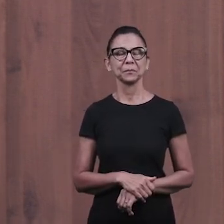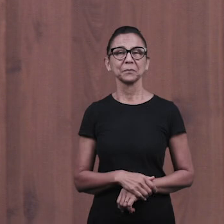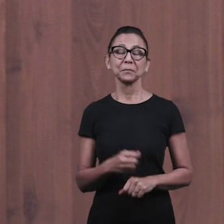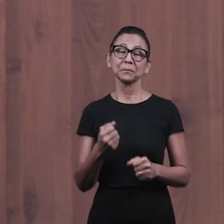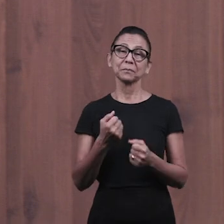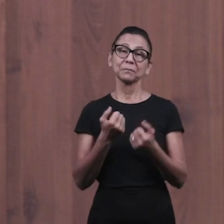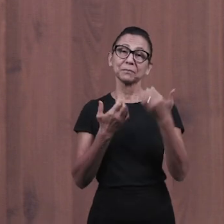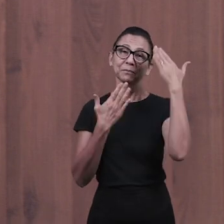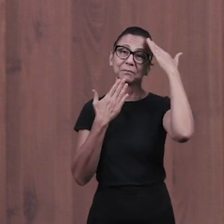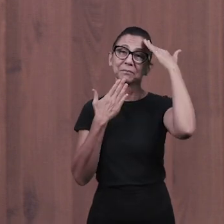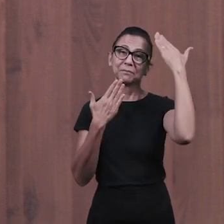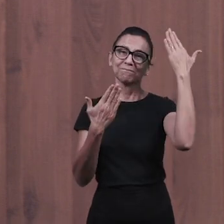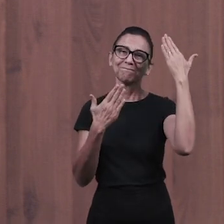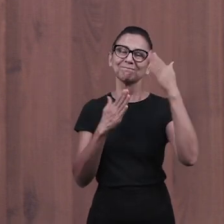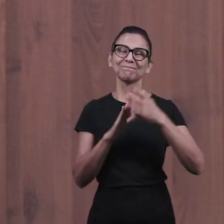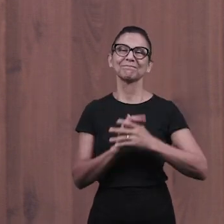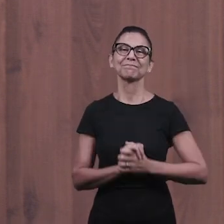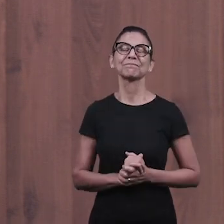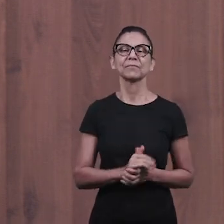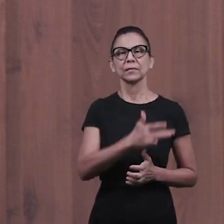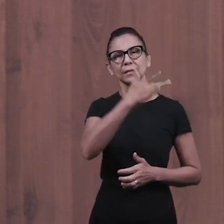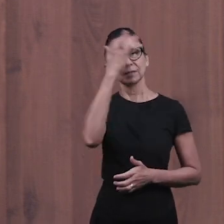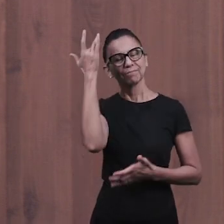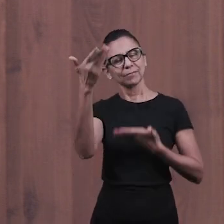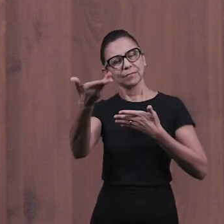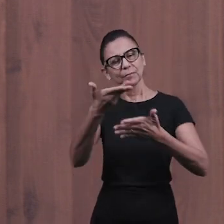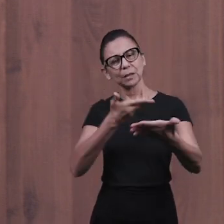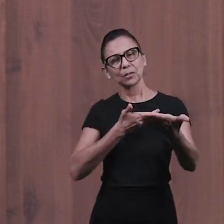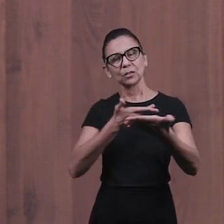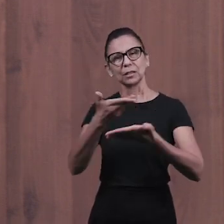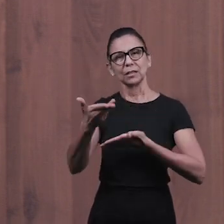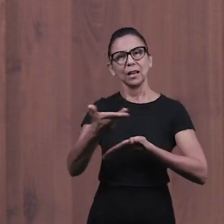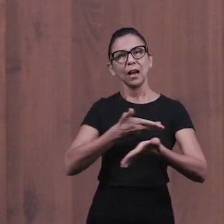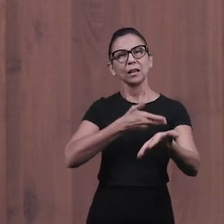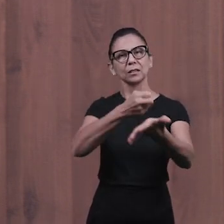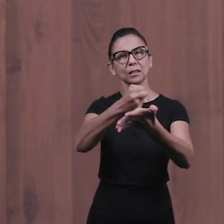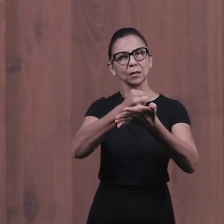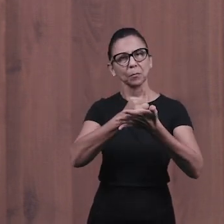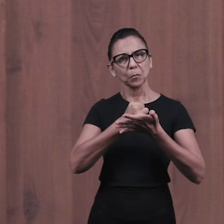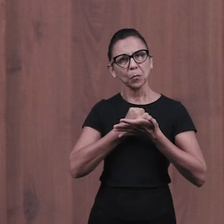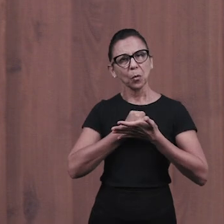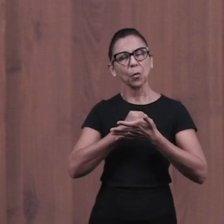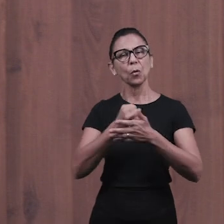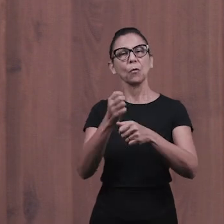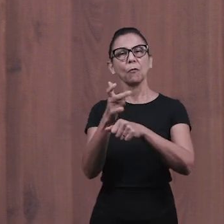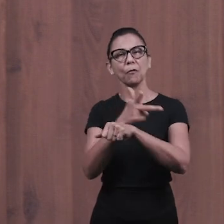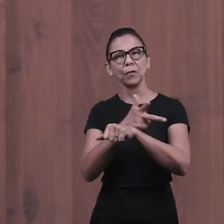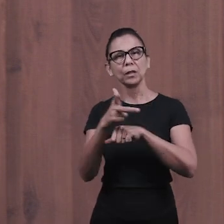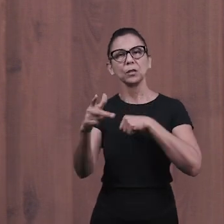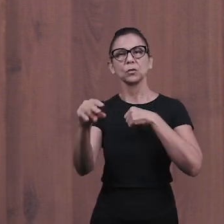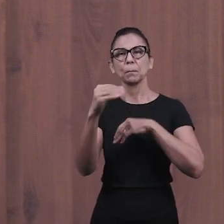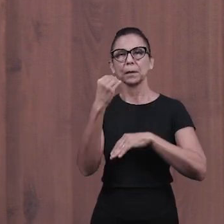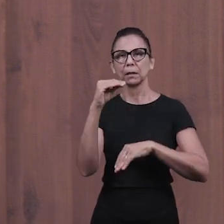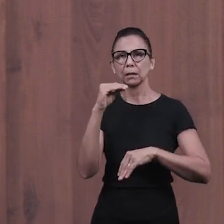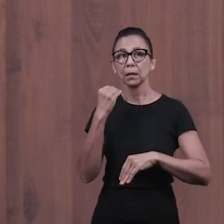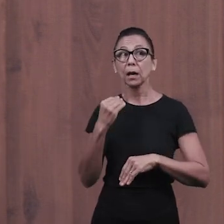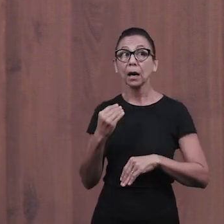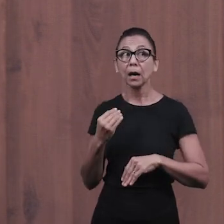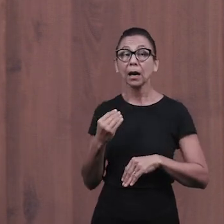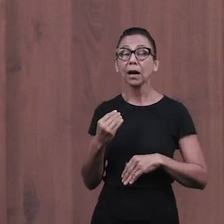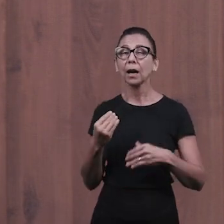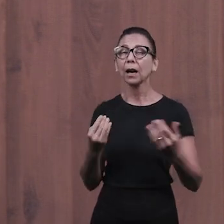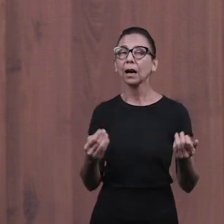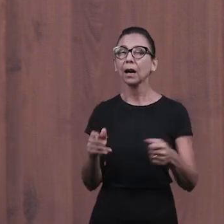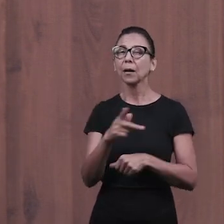nós queremos agradecer sempre aqueles que têm cooperado conosco, enviando seus vídeos, principalmente do exterior. Nós